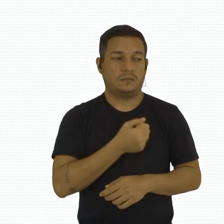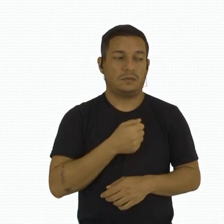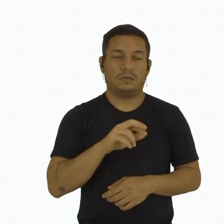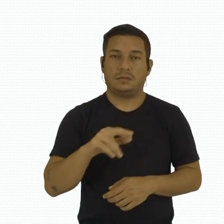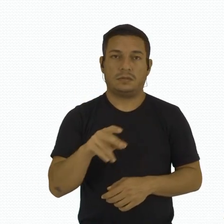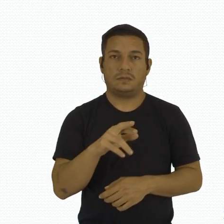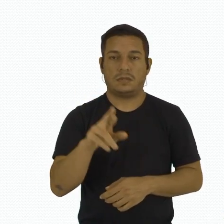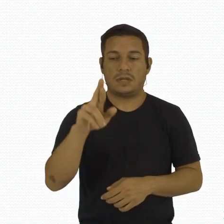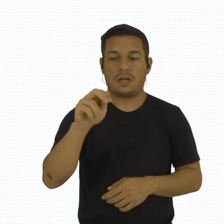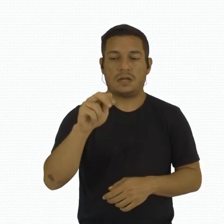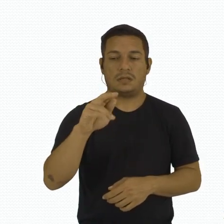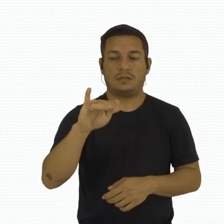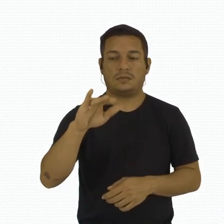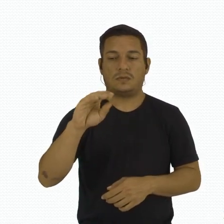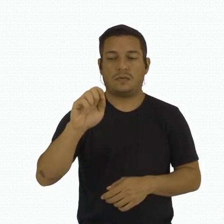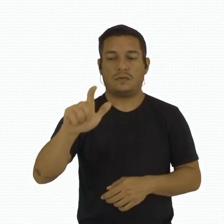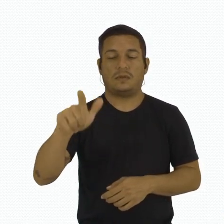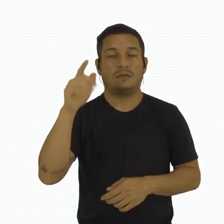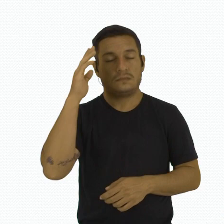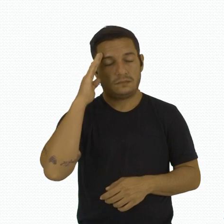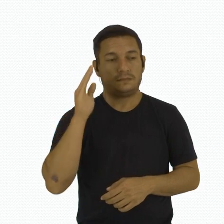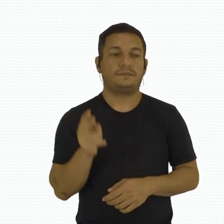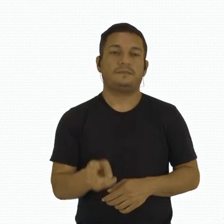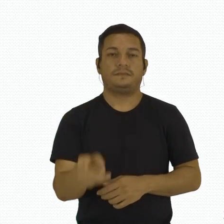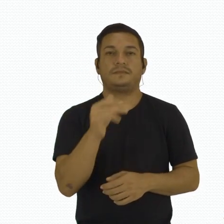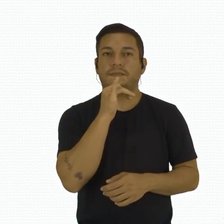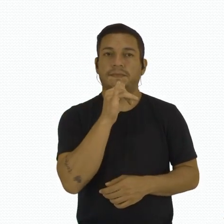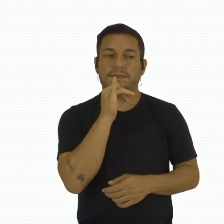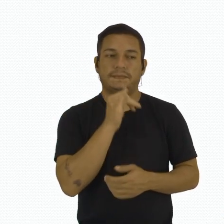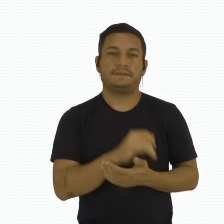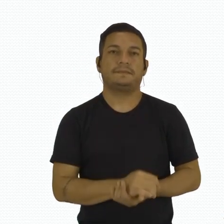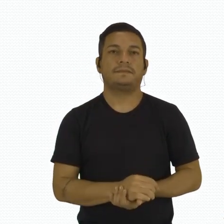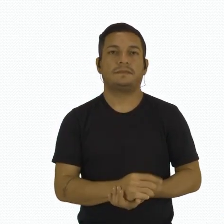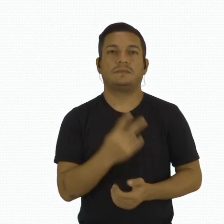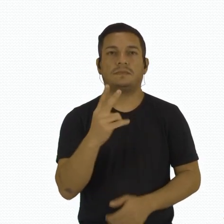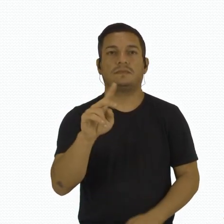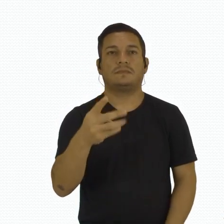racional, certo? Então, continuando, mais um exemplo.